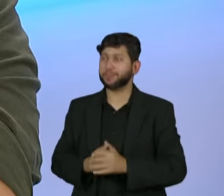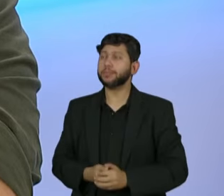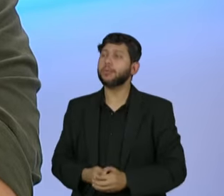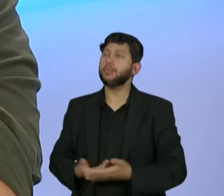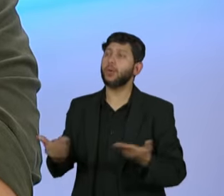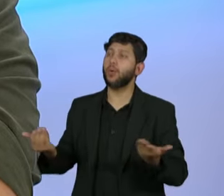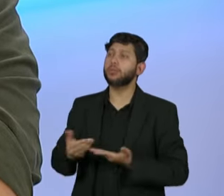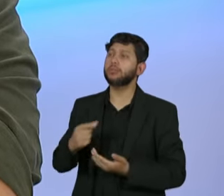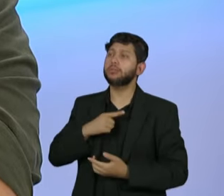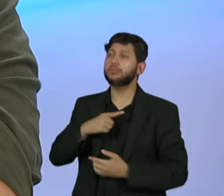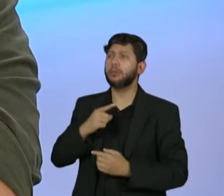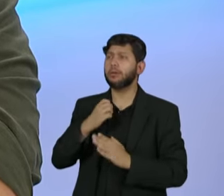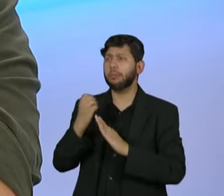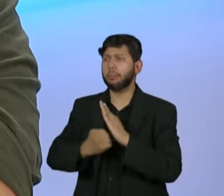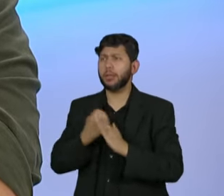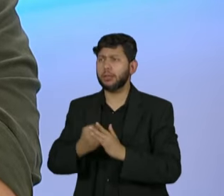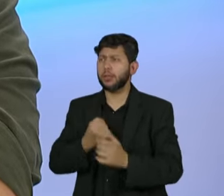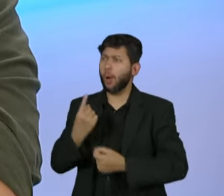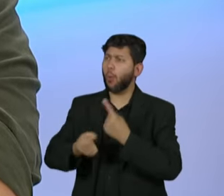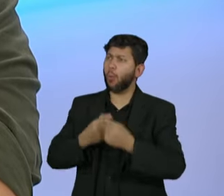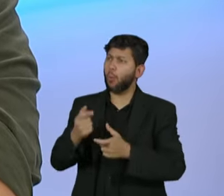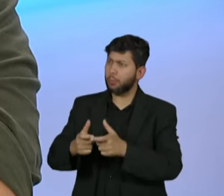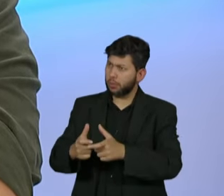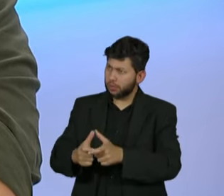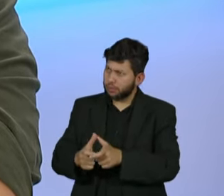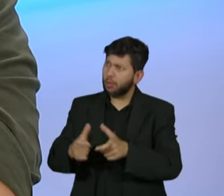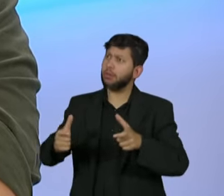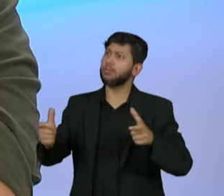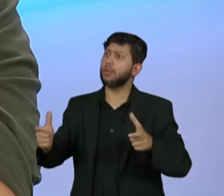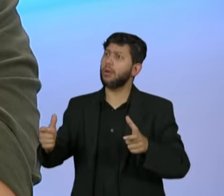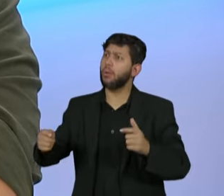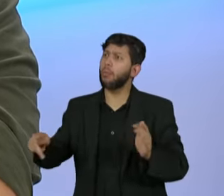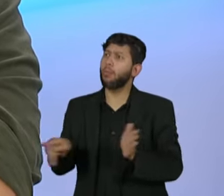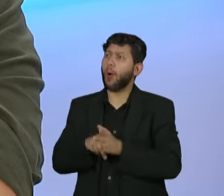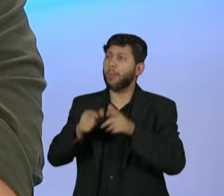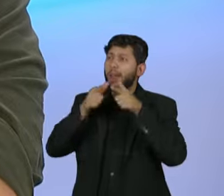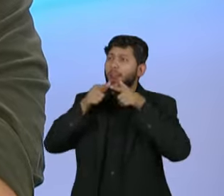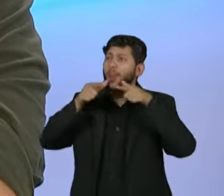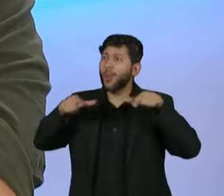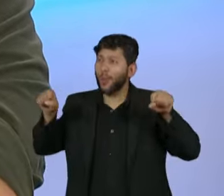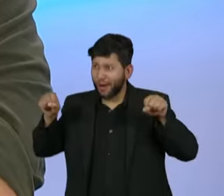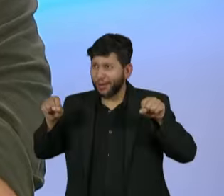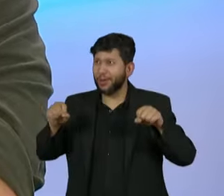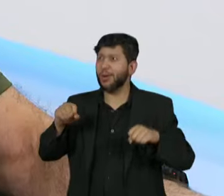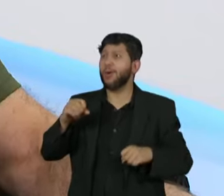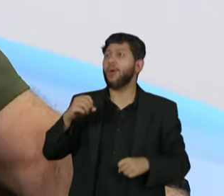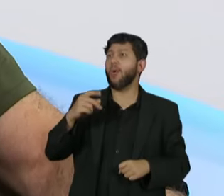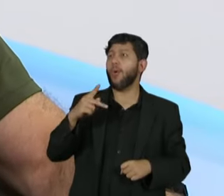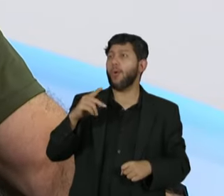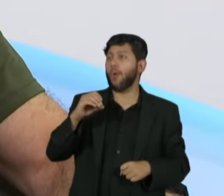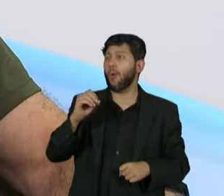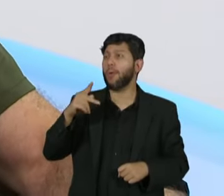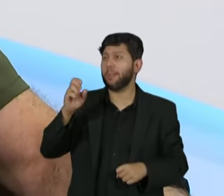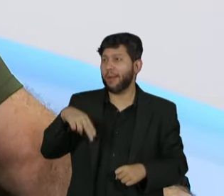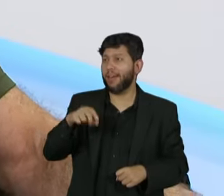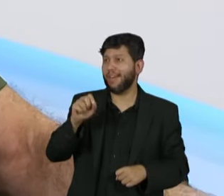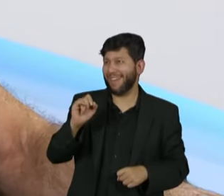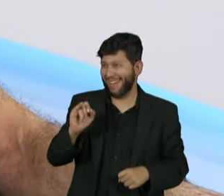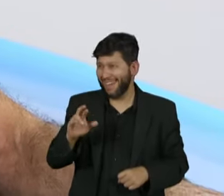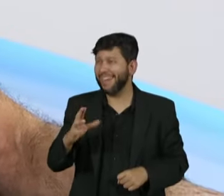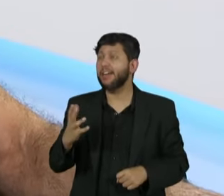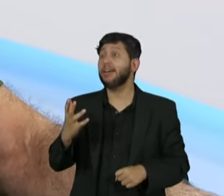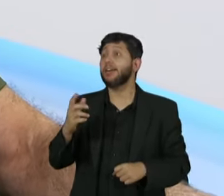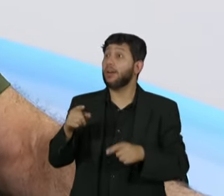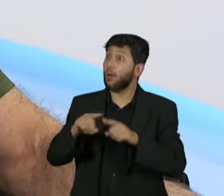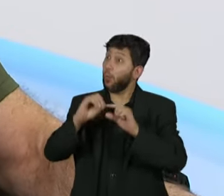dessas de algumas empresa também nos modelos de linguagem operar e tem tropa que tá crescendo o Google